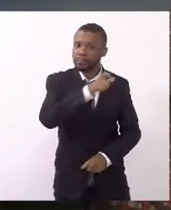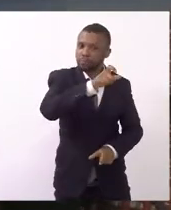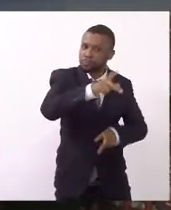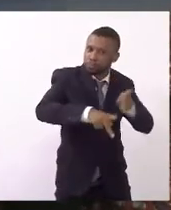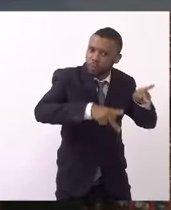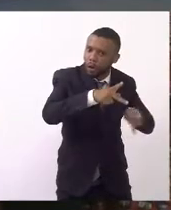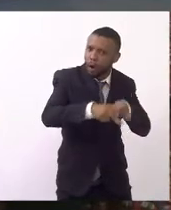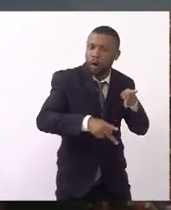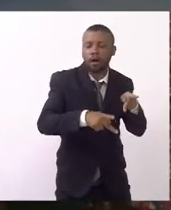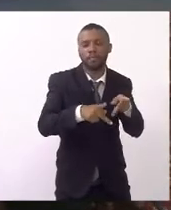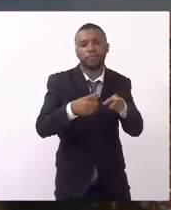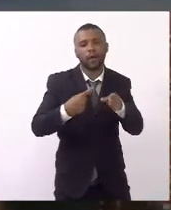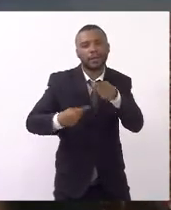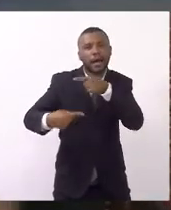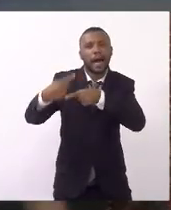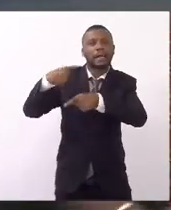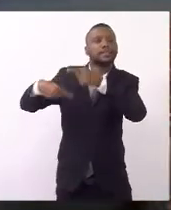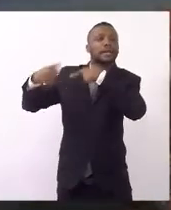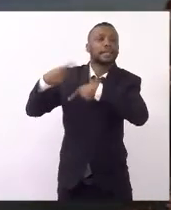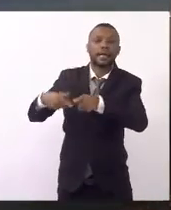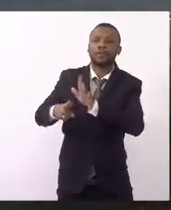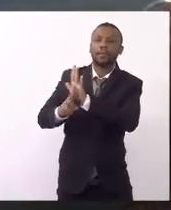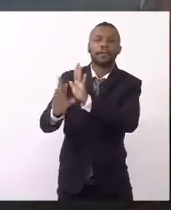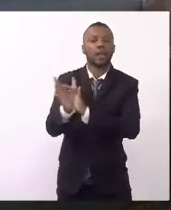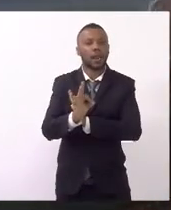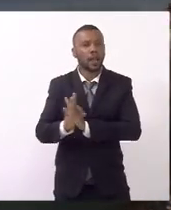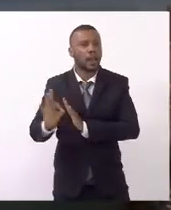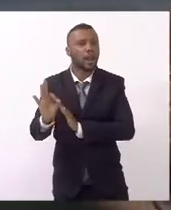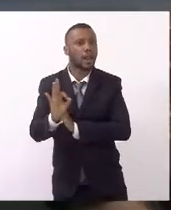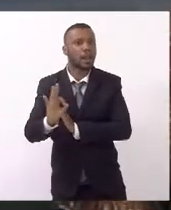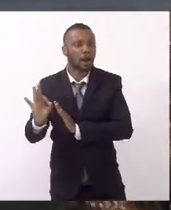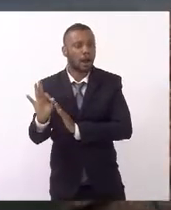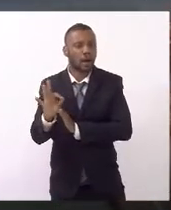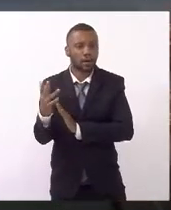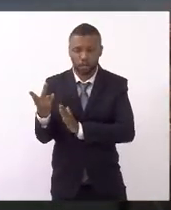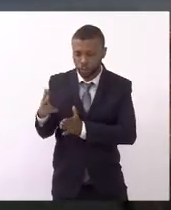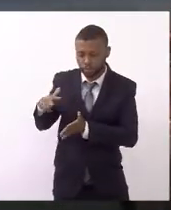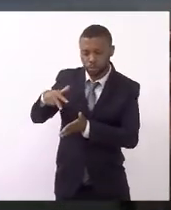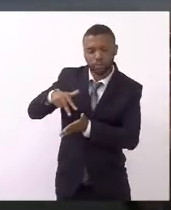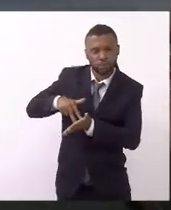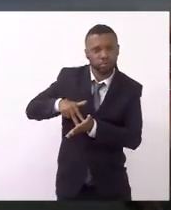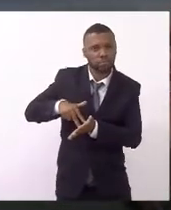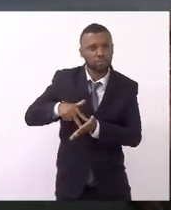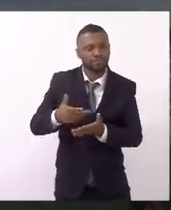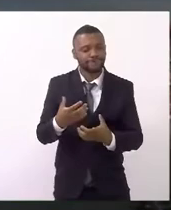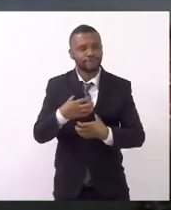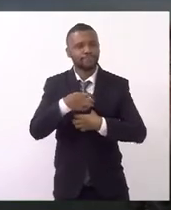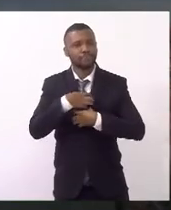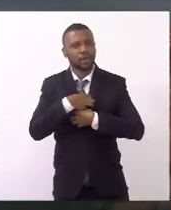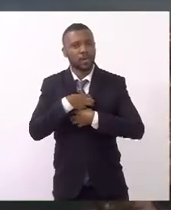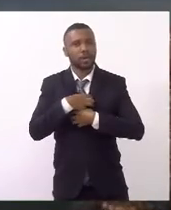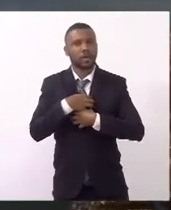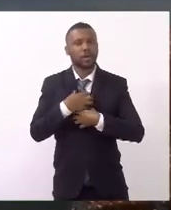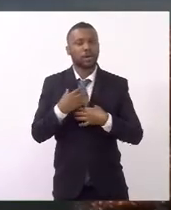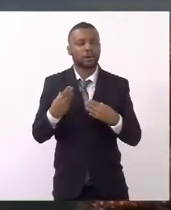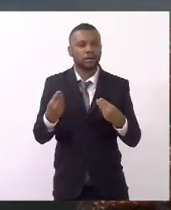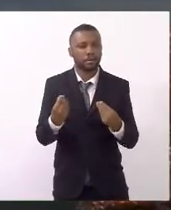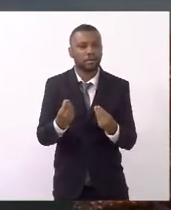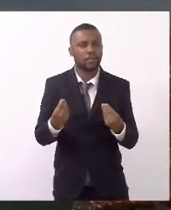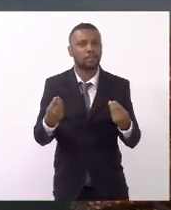e a nossa ancestralidade tomados uma produção